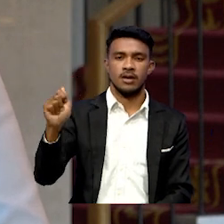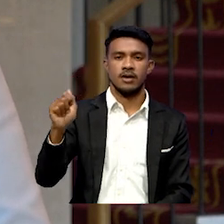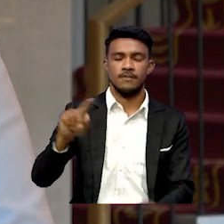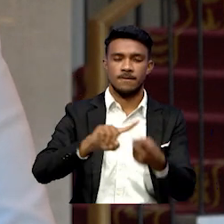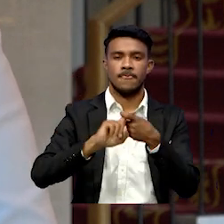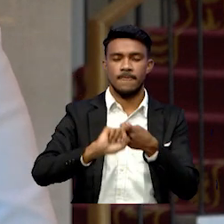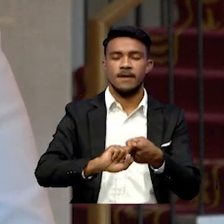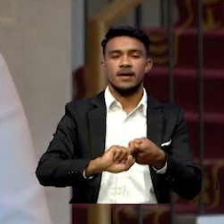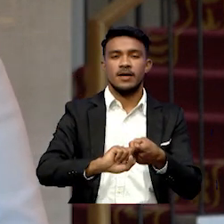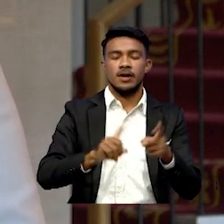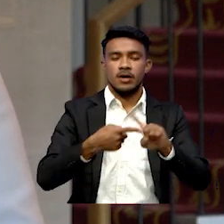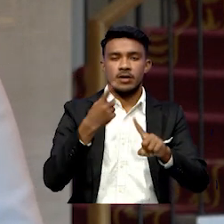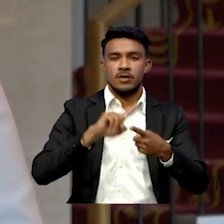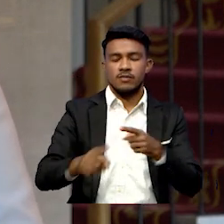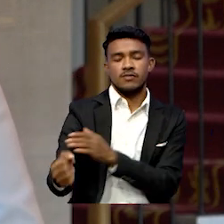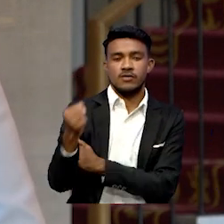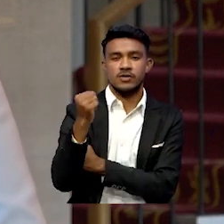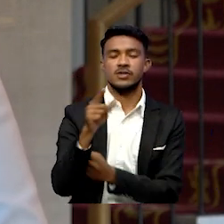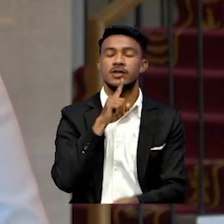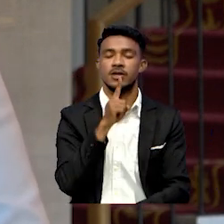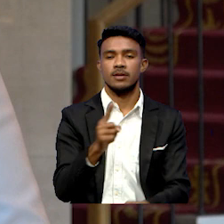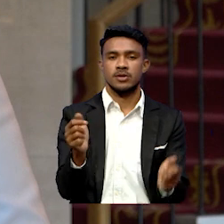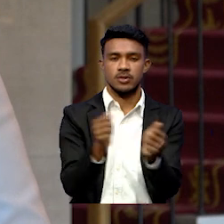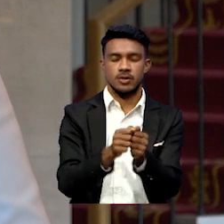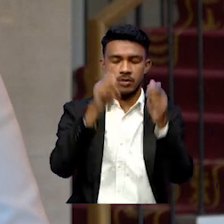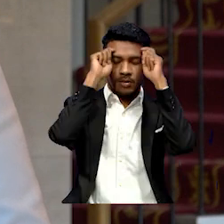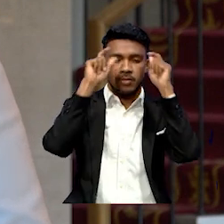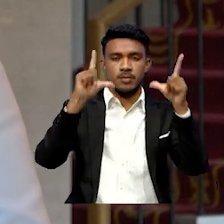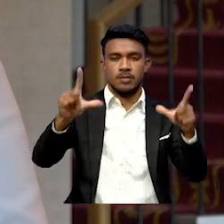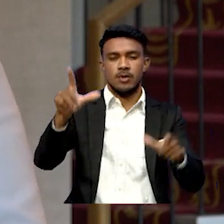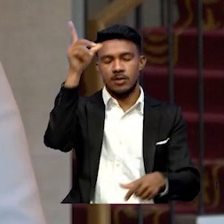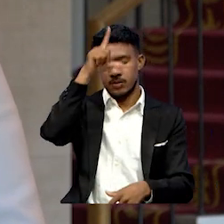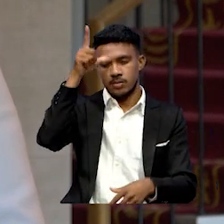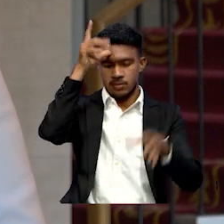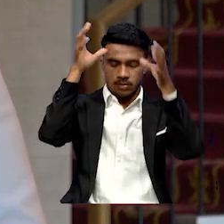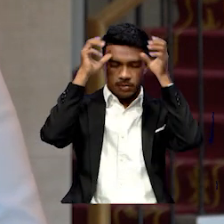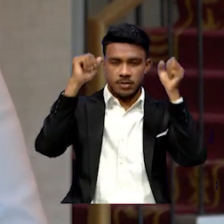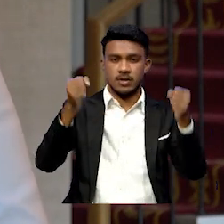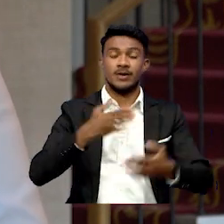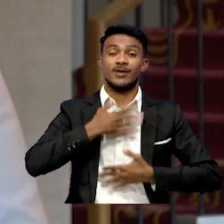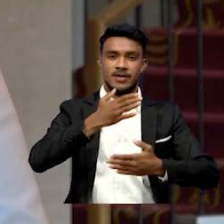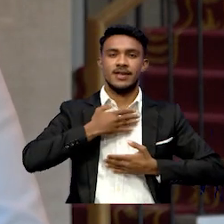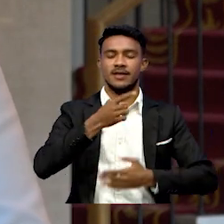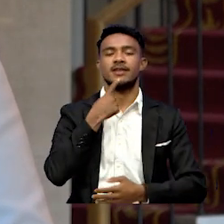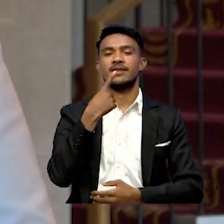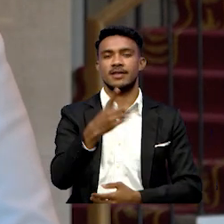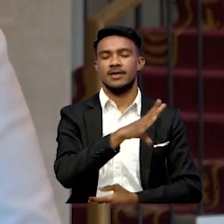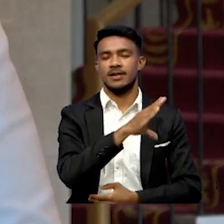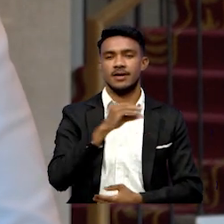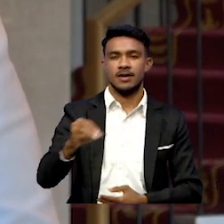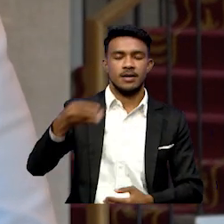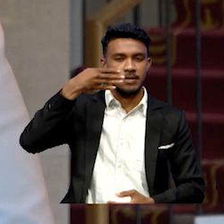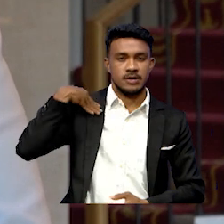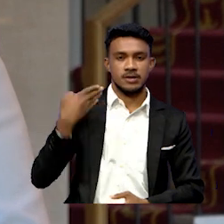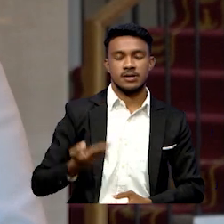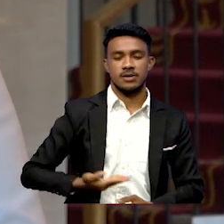com Timor. Então, senhor Presidente da República, contente de Tebes, até que fim, senhora